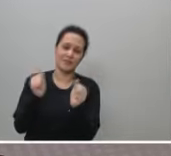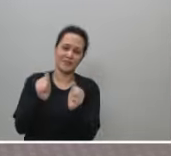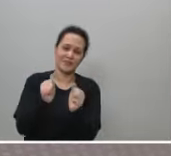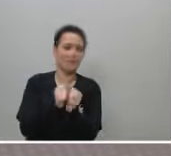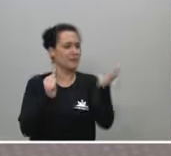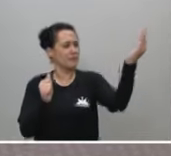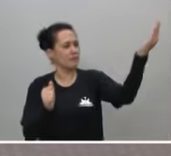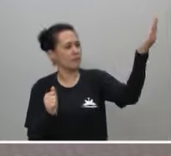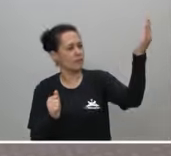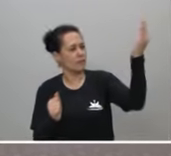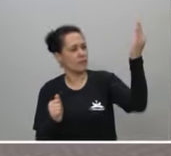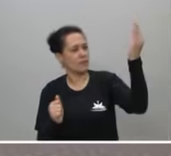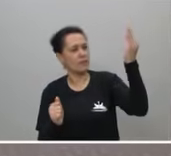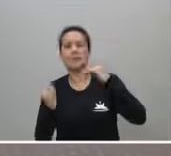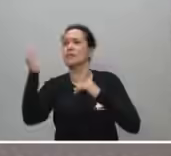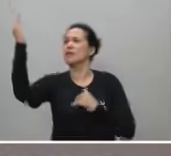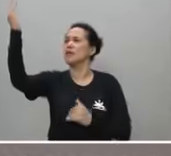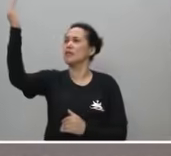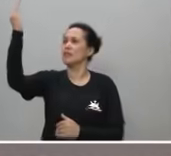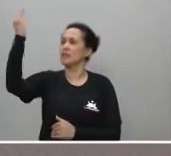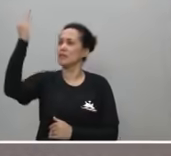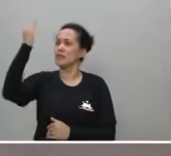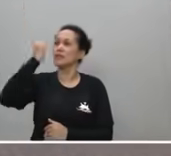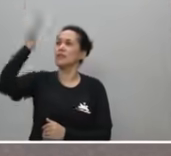Vem Espírito Santo,